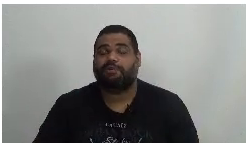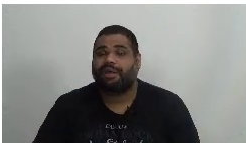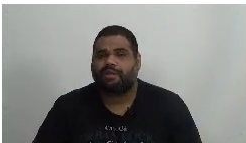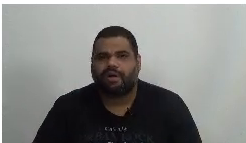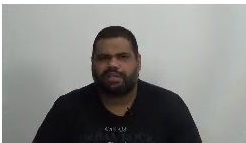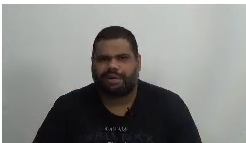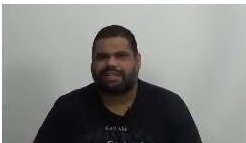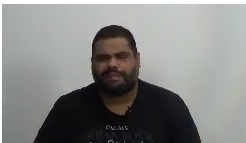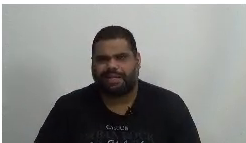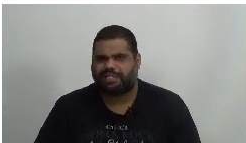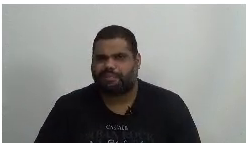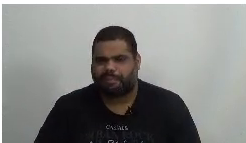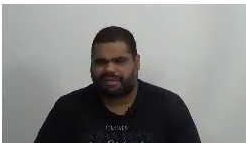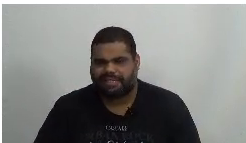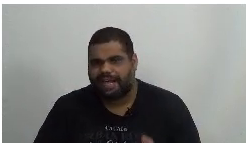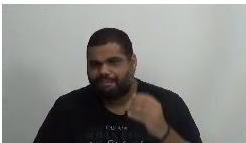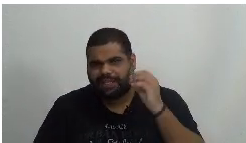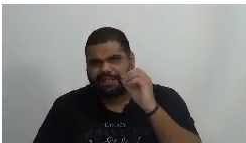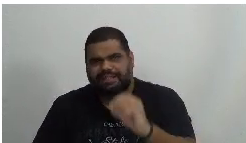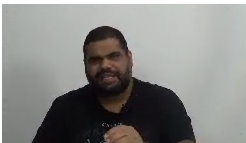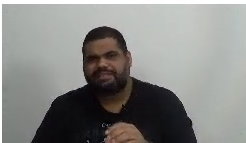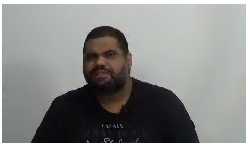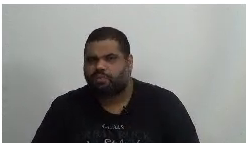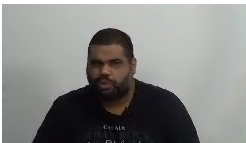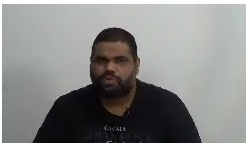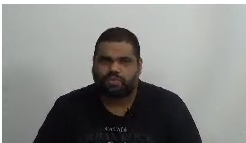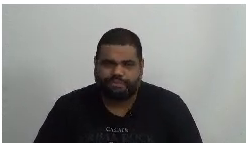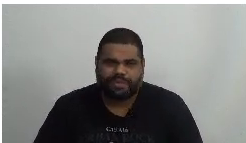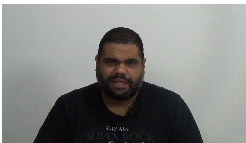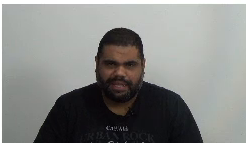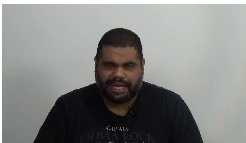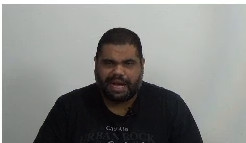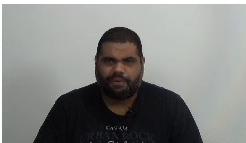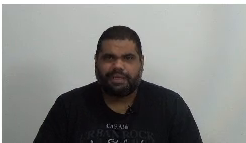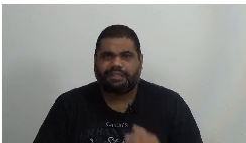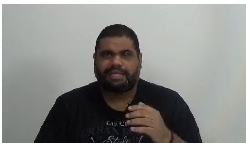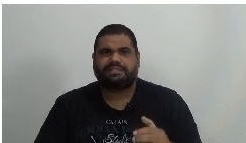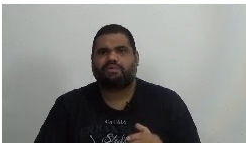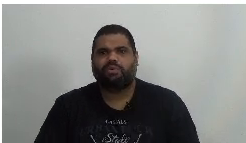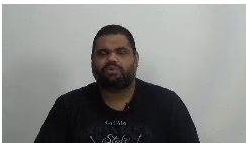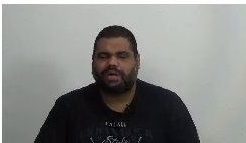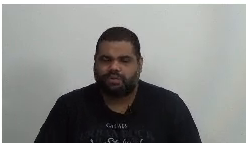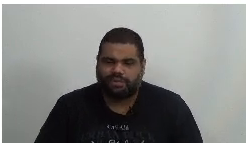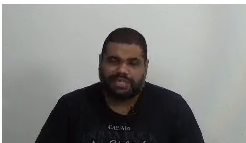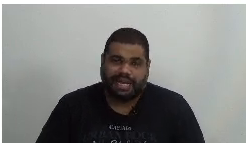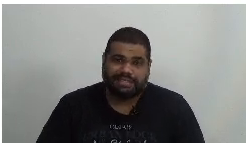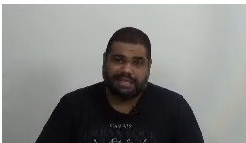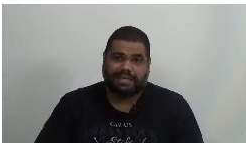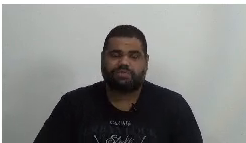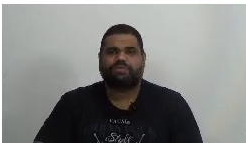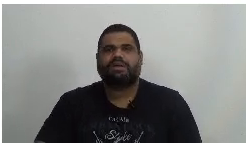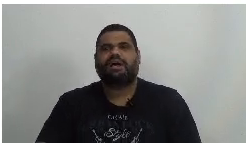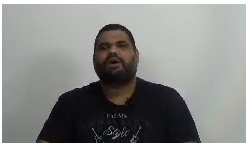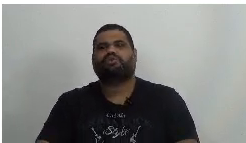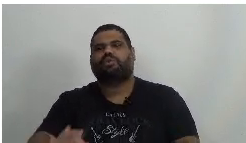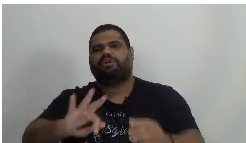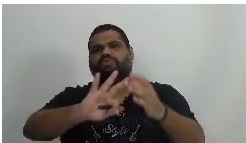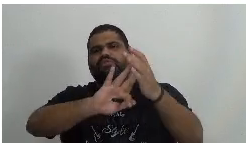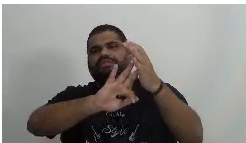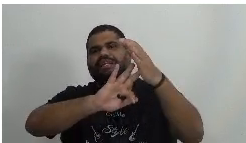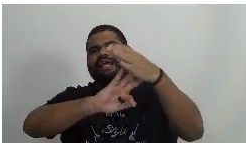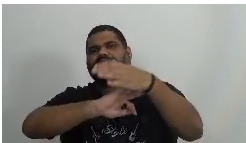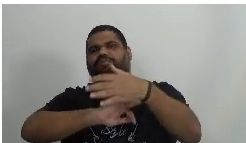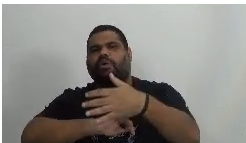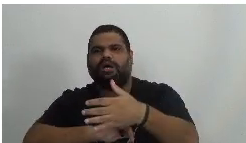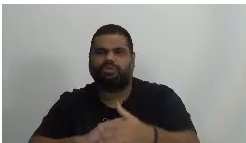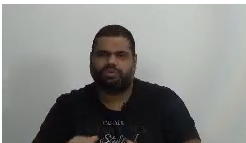o que tem de melhor na matemática para passar nesse curso. Legal? Nesse curso, o aluno terá acesso aos